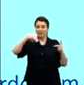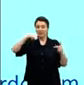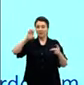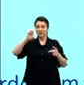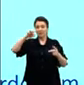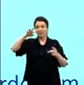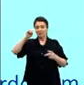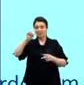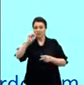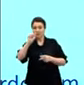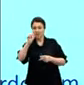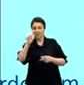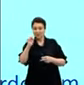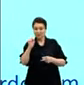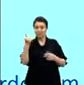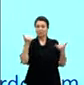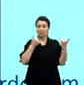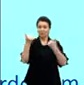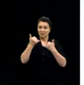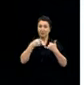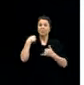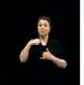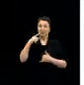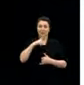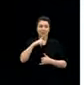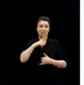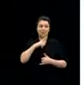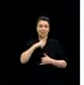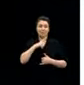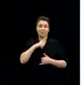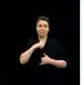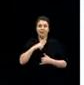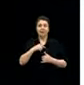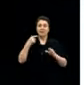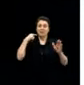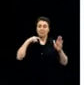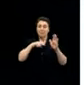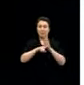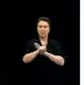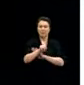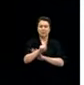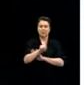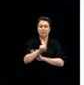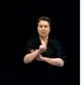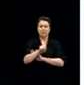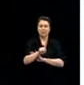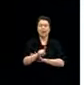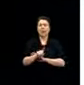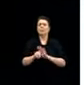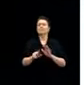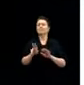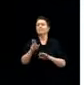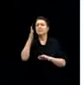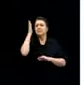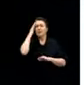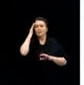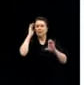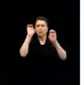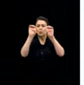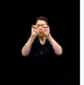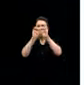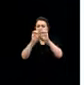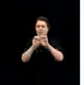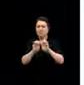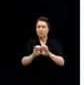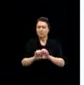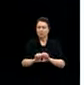informações que deu o nosso quadro. Aí vem a questão, de acordo com a organização estrutural dos